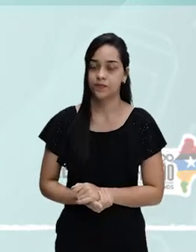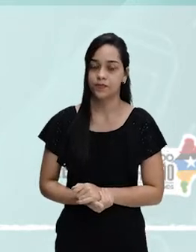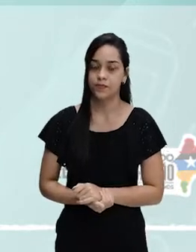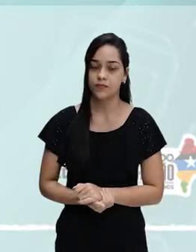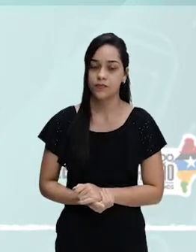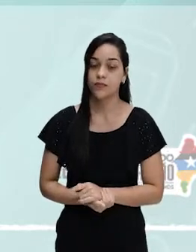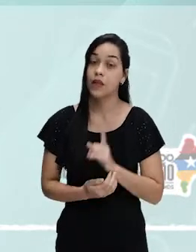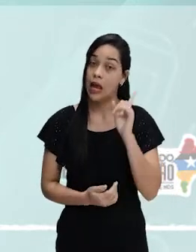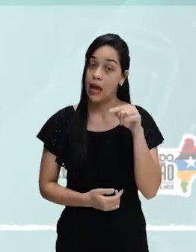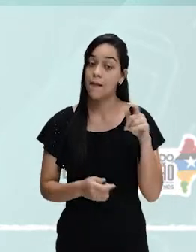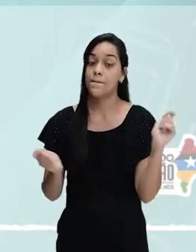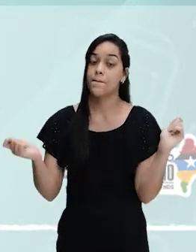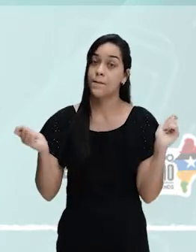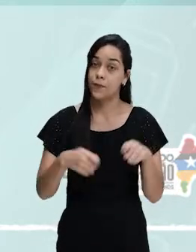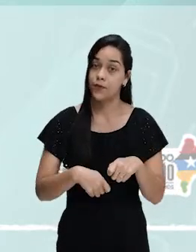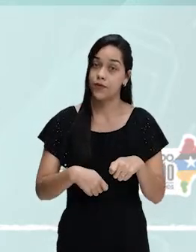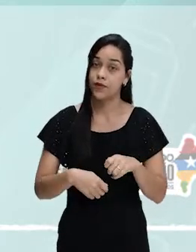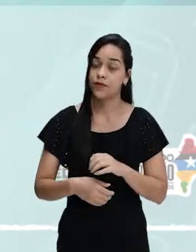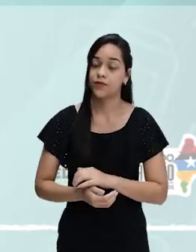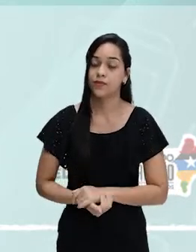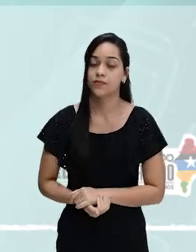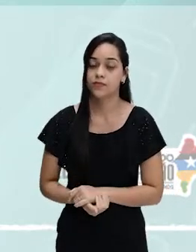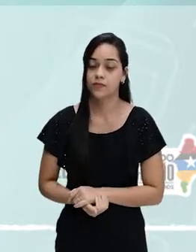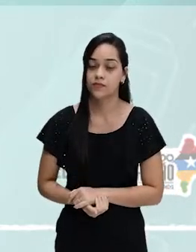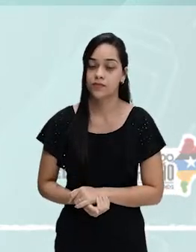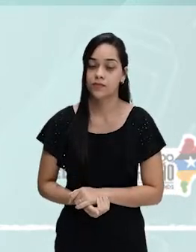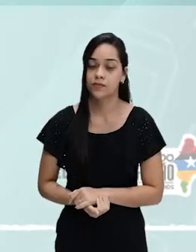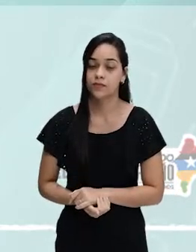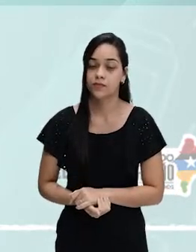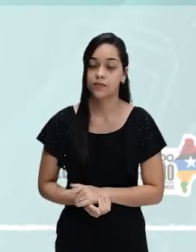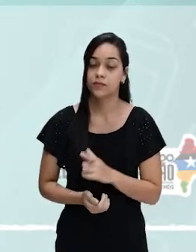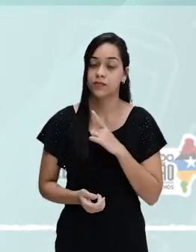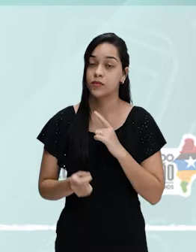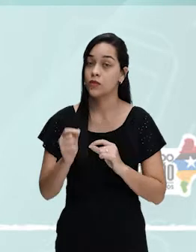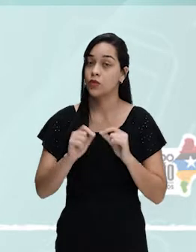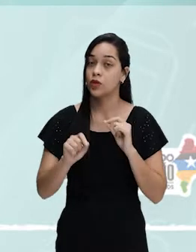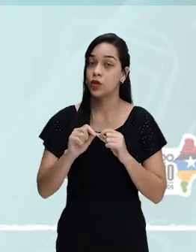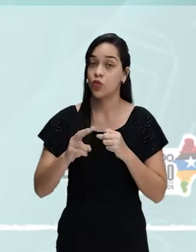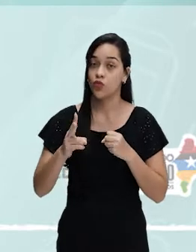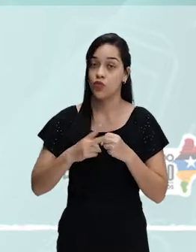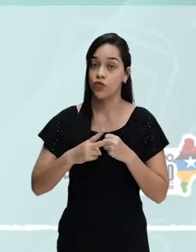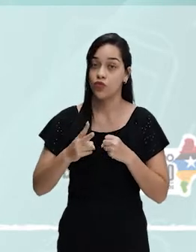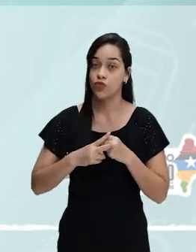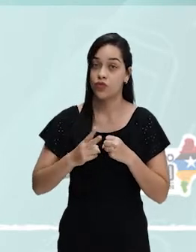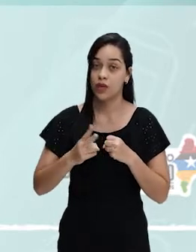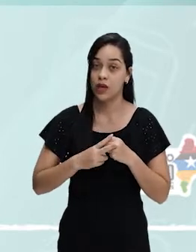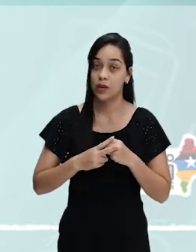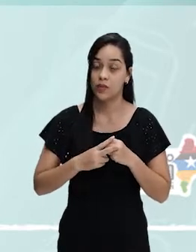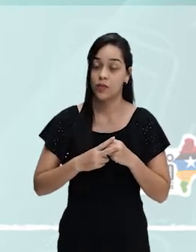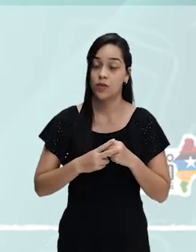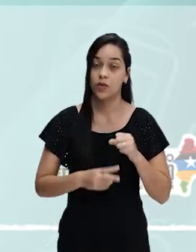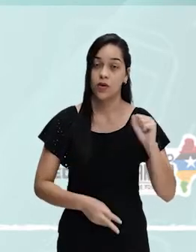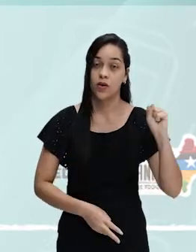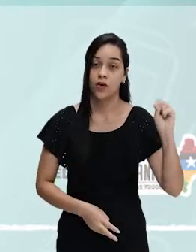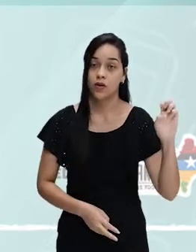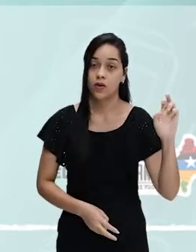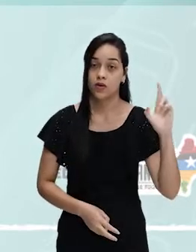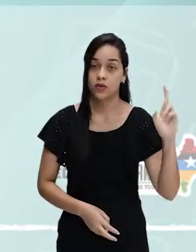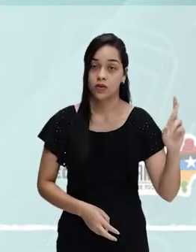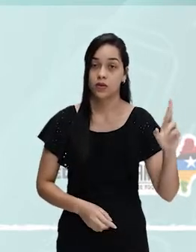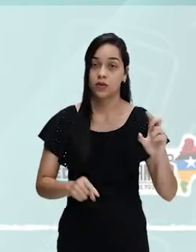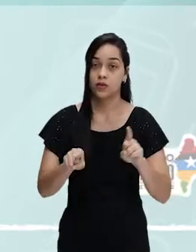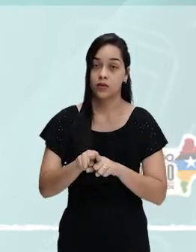É provável. Eu tenho um verbo que é o verbo ser, e